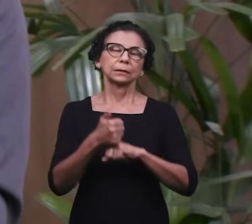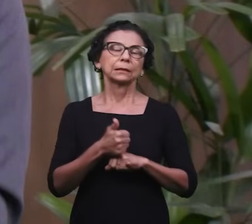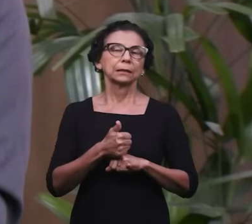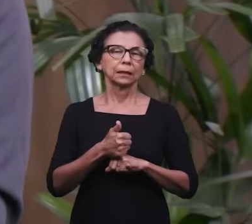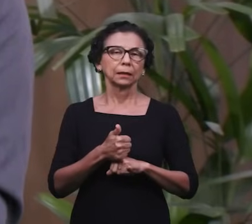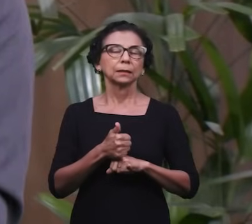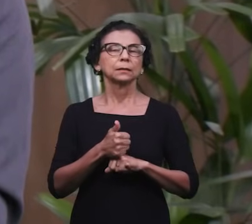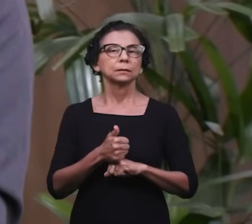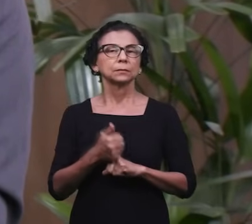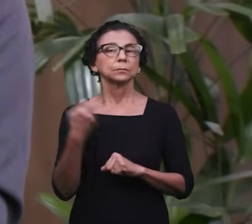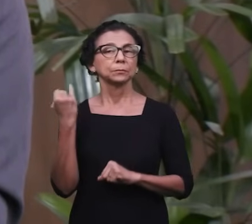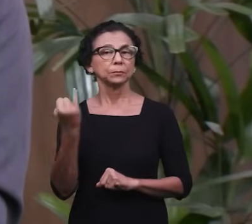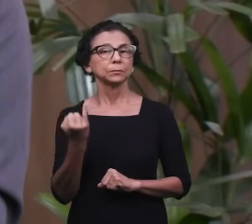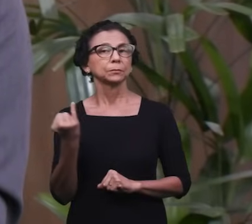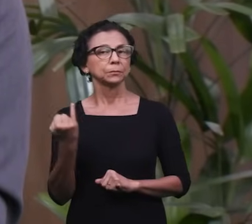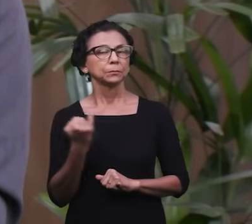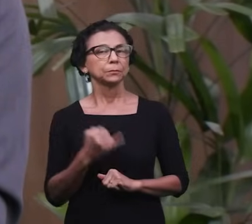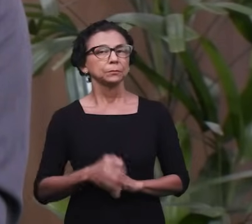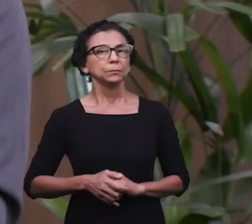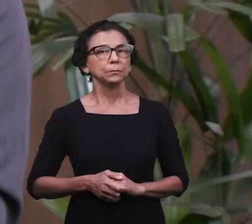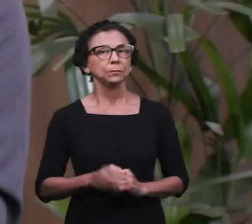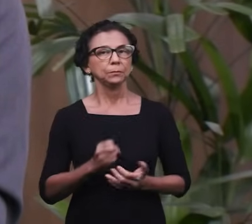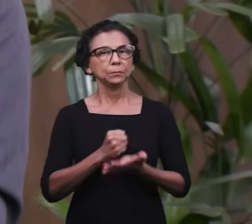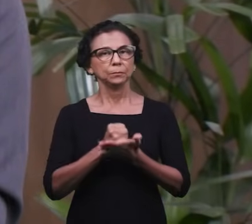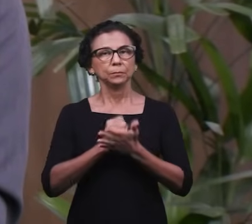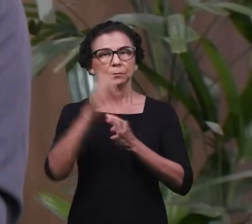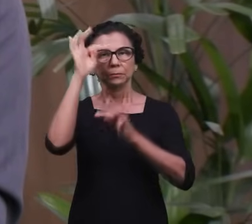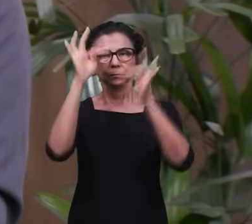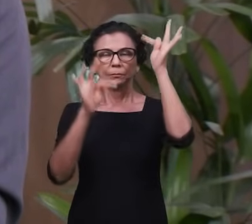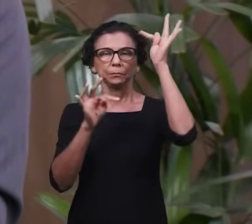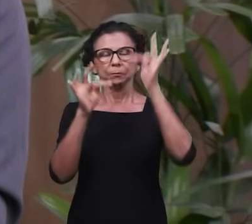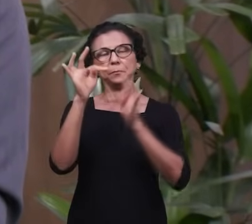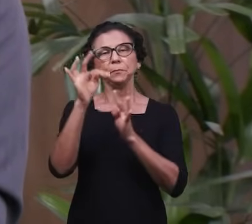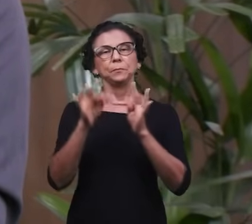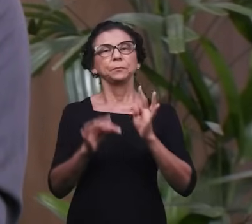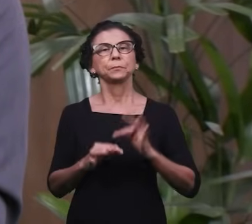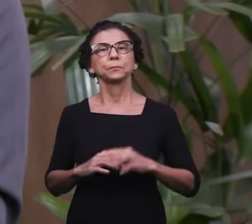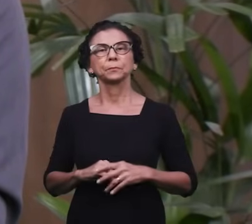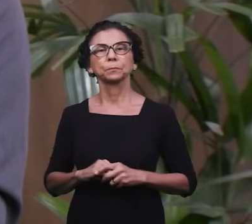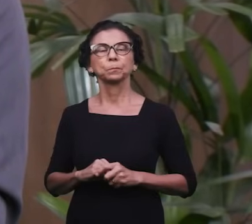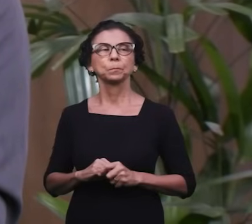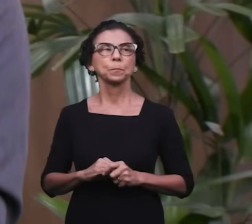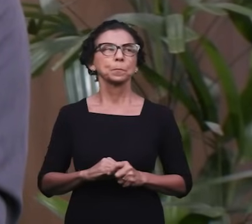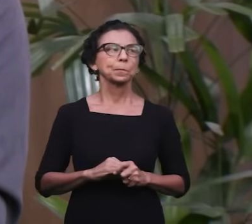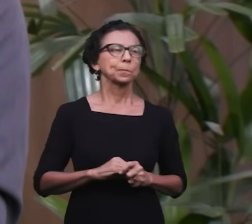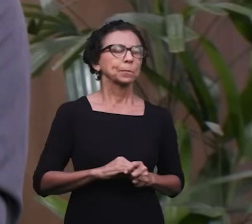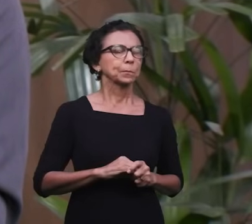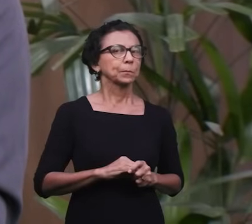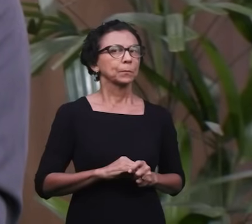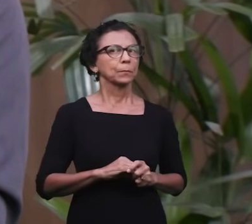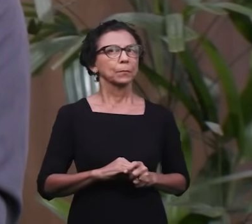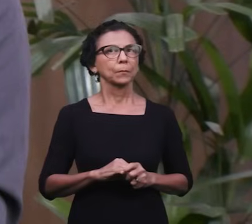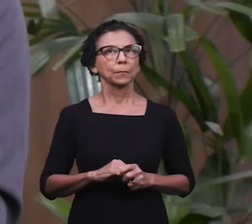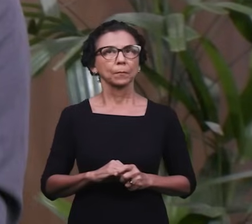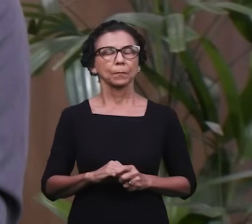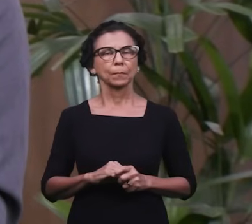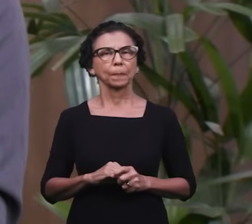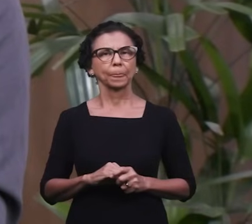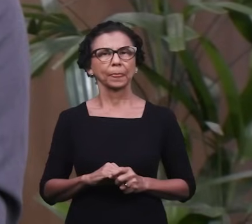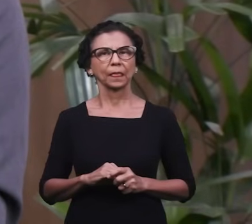nesse tratamento. Agora, daí a pergunta que eu queria te fazer é a seguinte: é possível haver